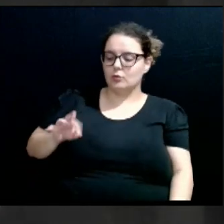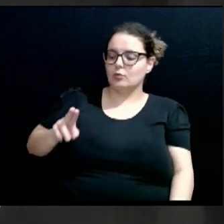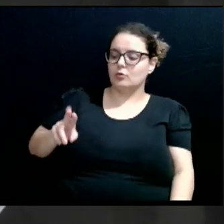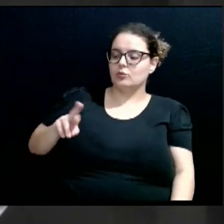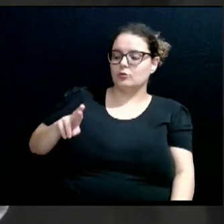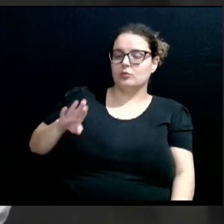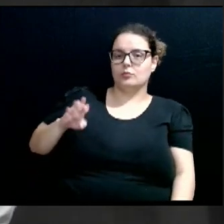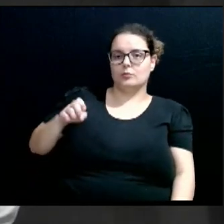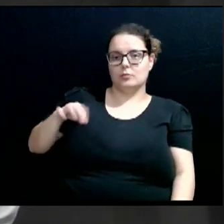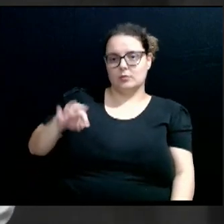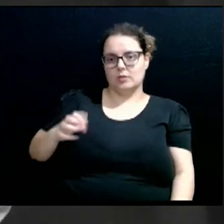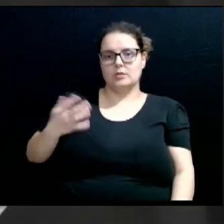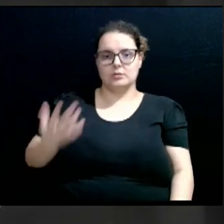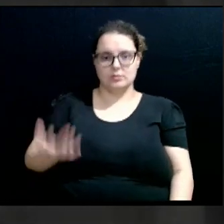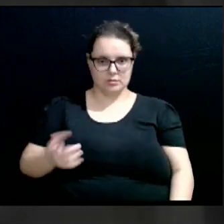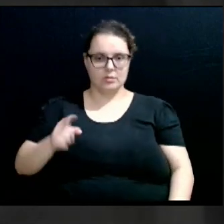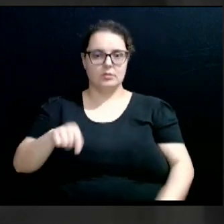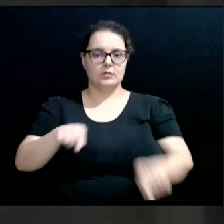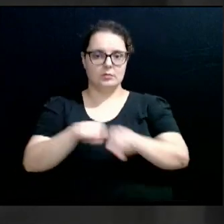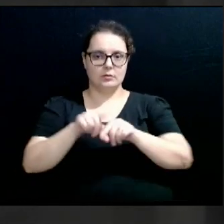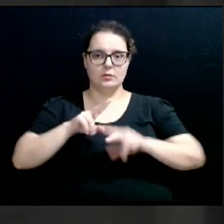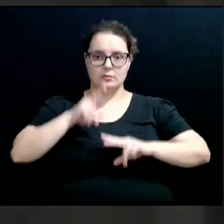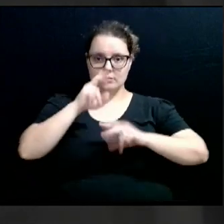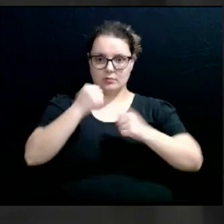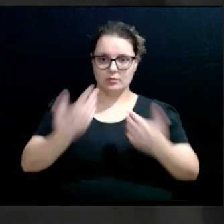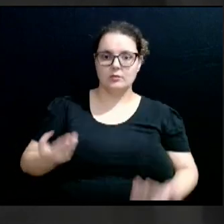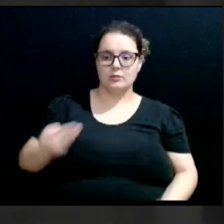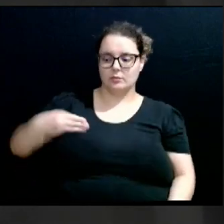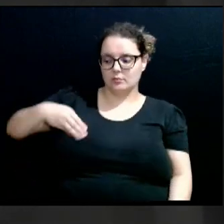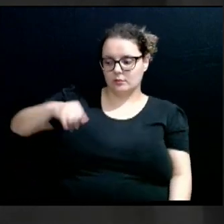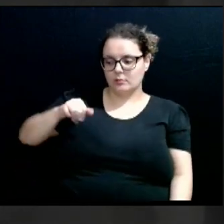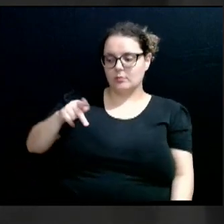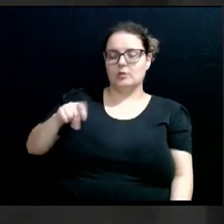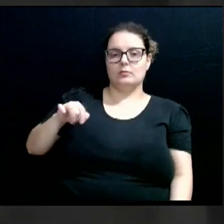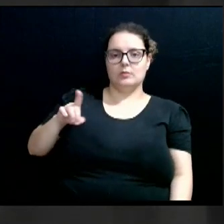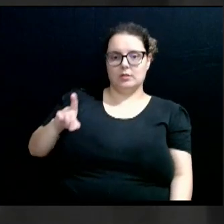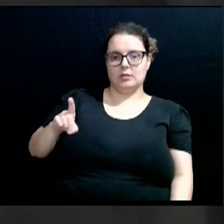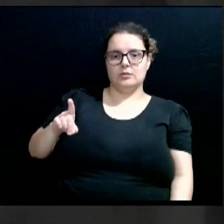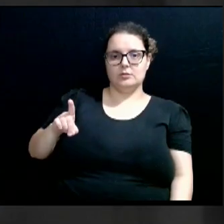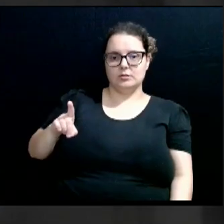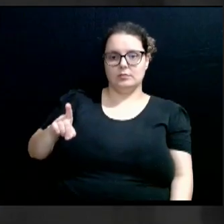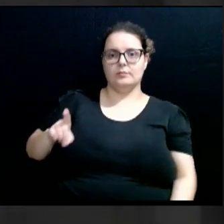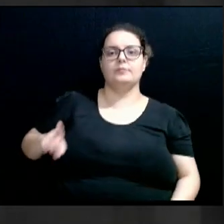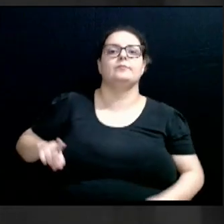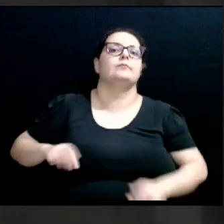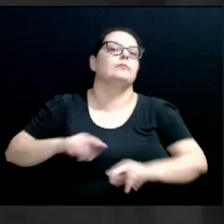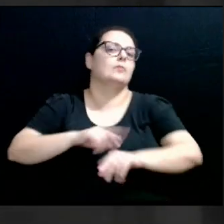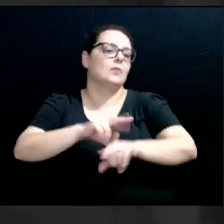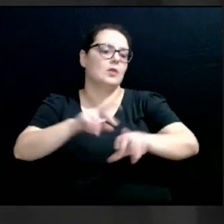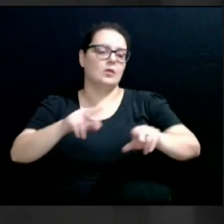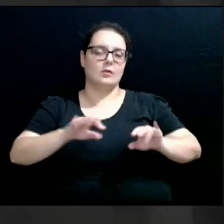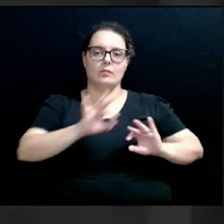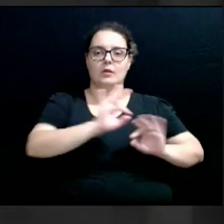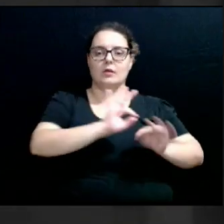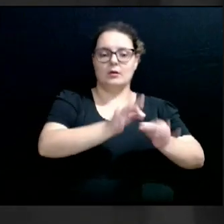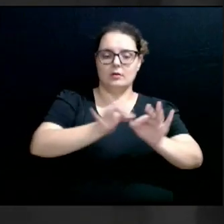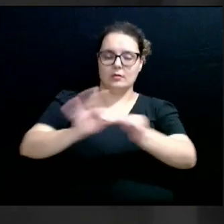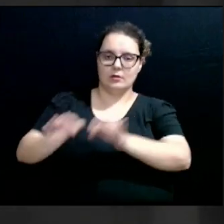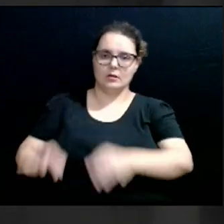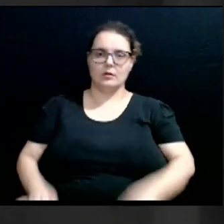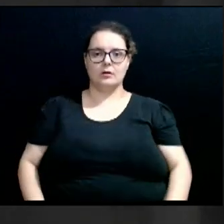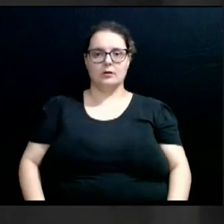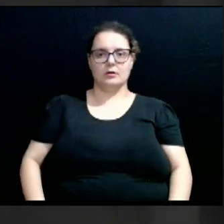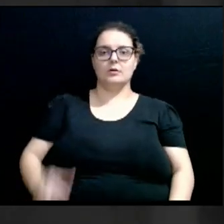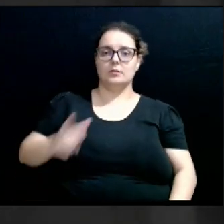foi um fortalecimento através do MIPID, porque nós fizemos várias oficinas, né? Tinha ano